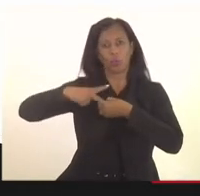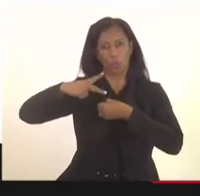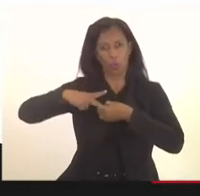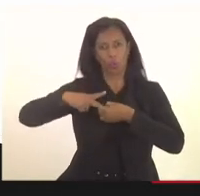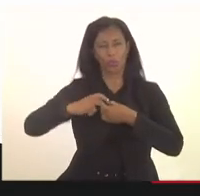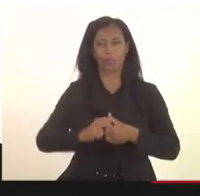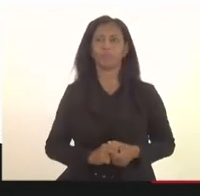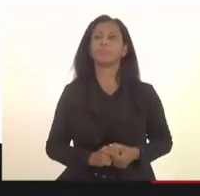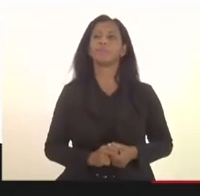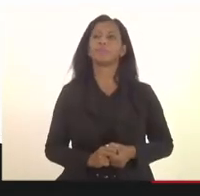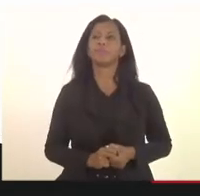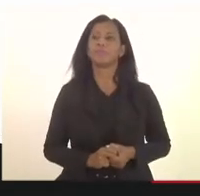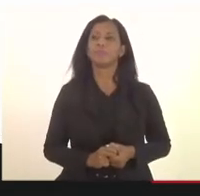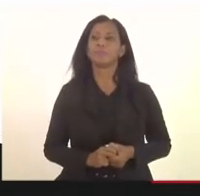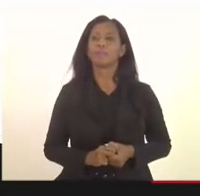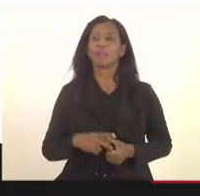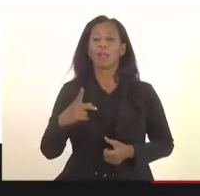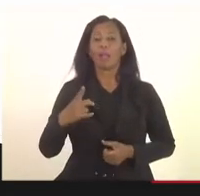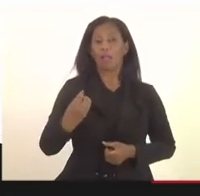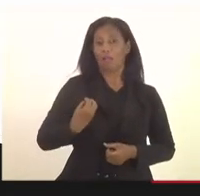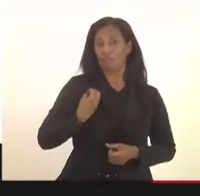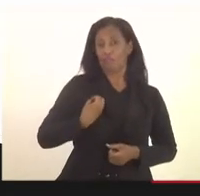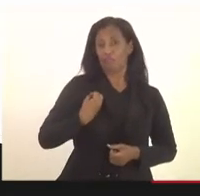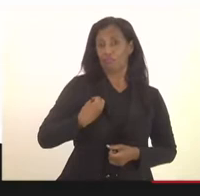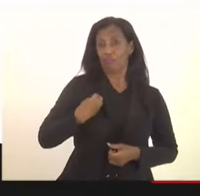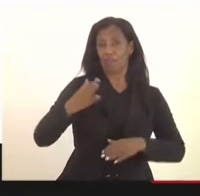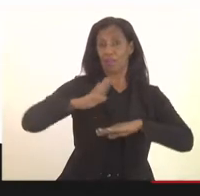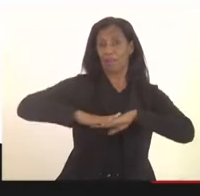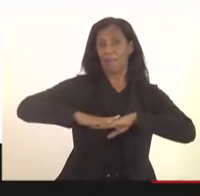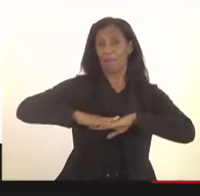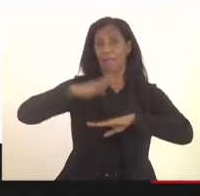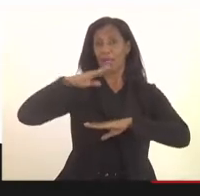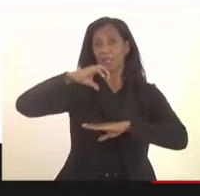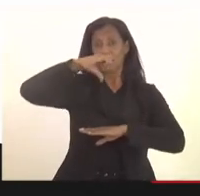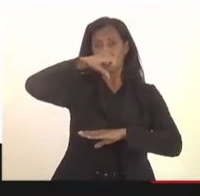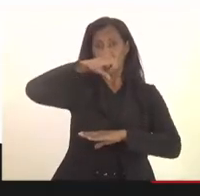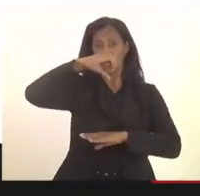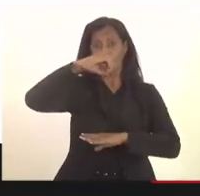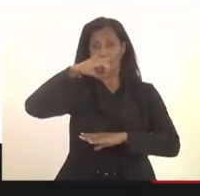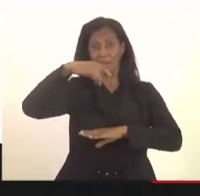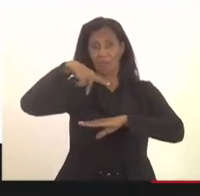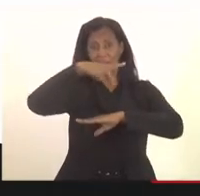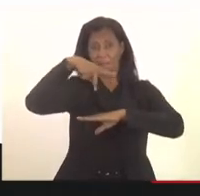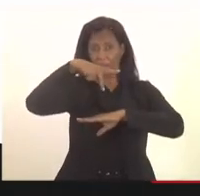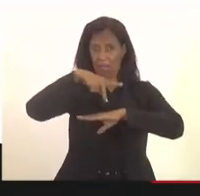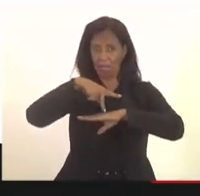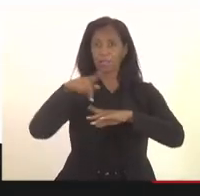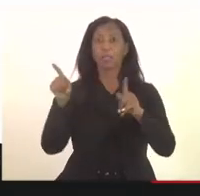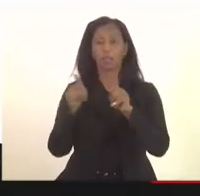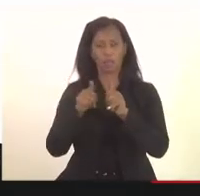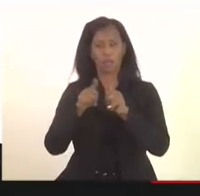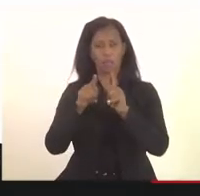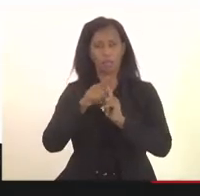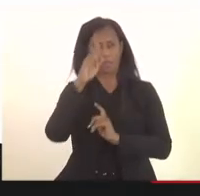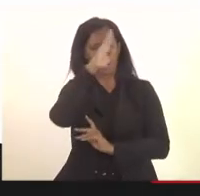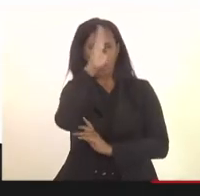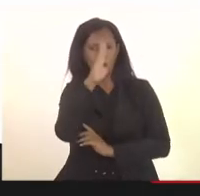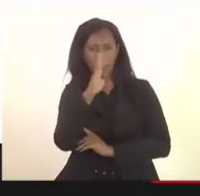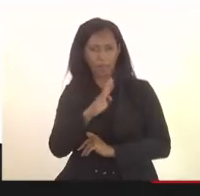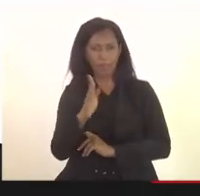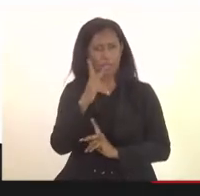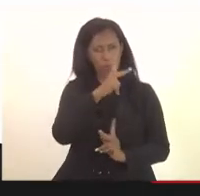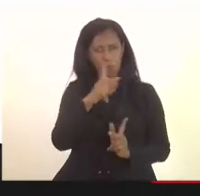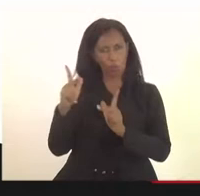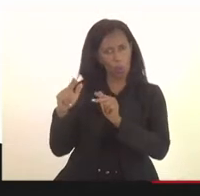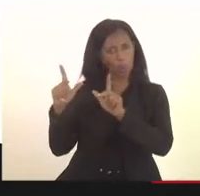Em termos de downstream, a presença é um pouco maior, a Petronas já está em 90 países, inclusive no Brasil, na venda de combustíveis